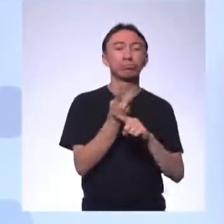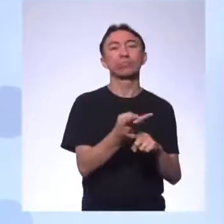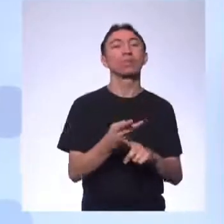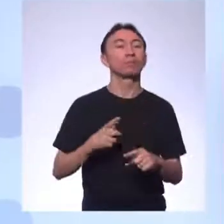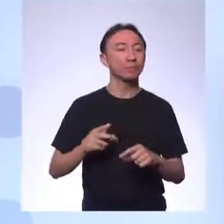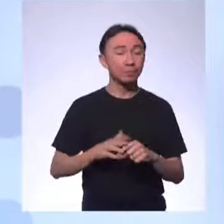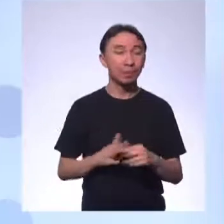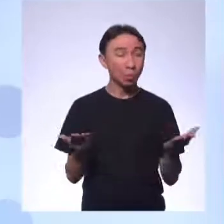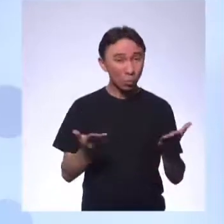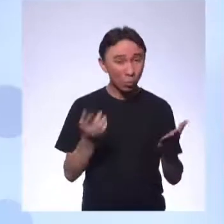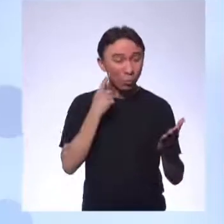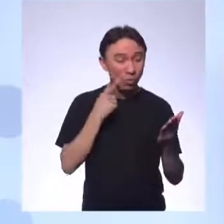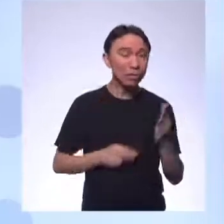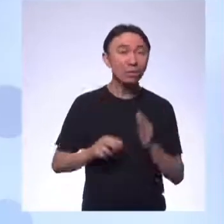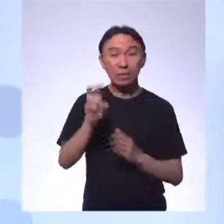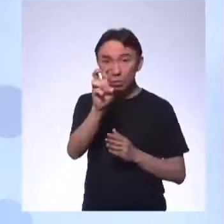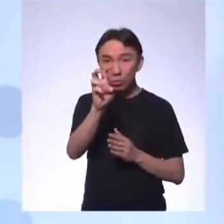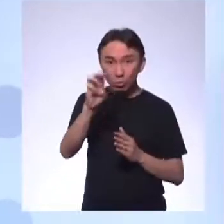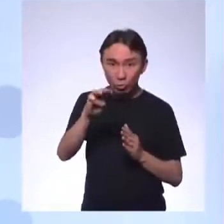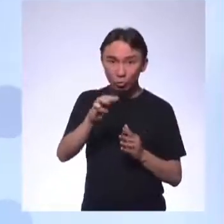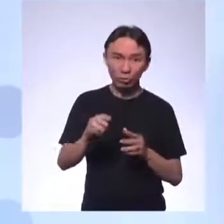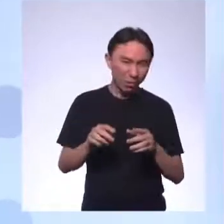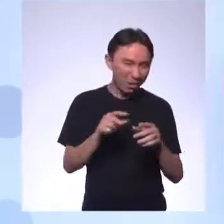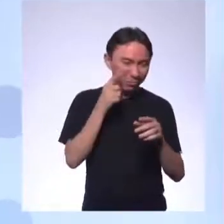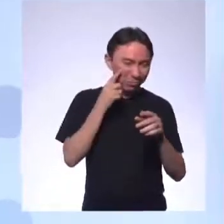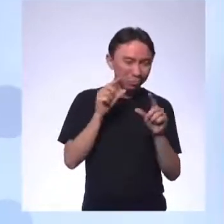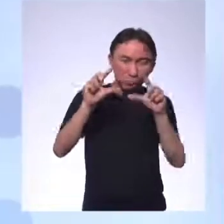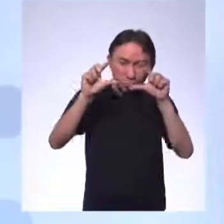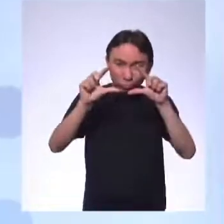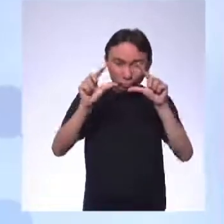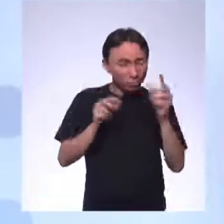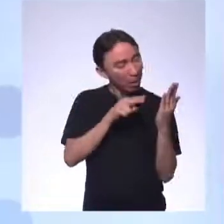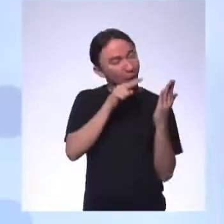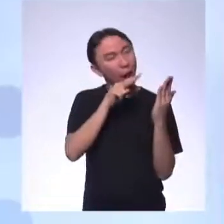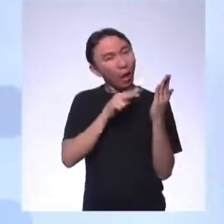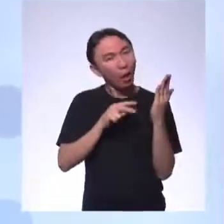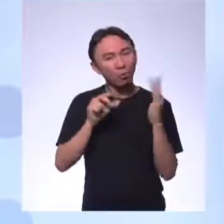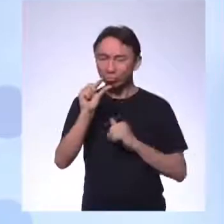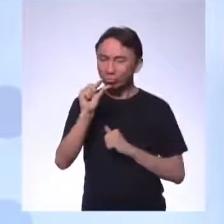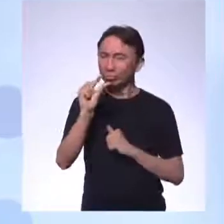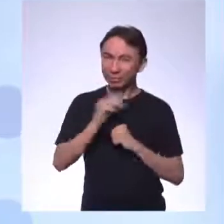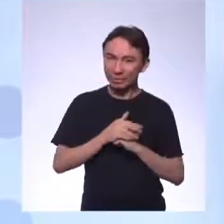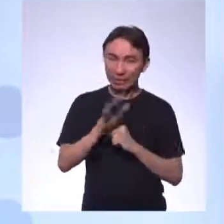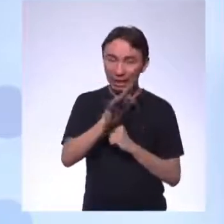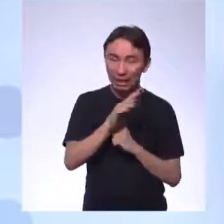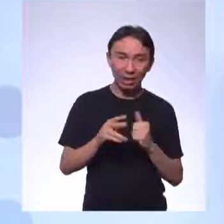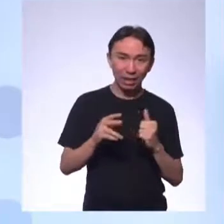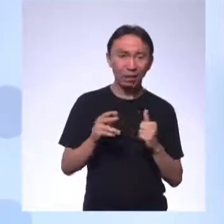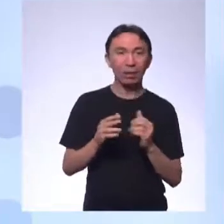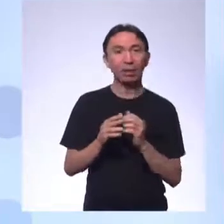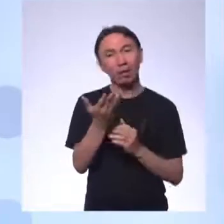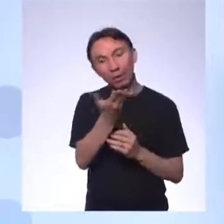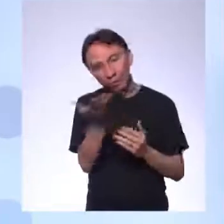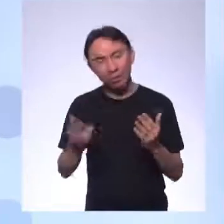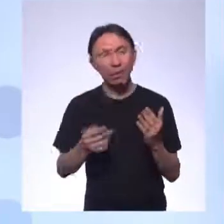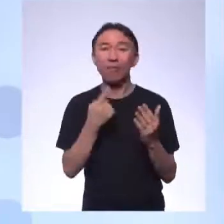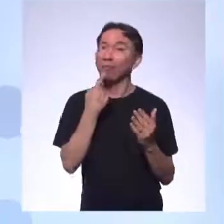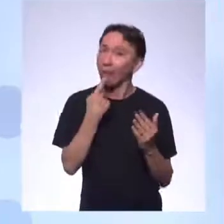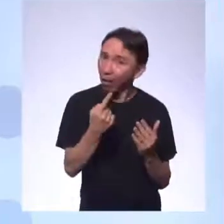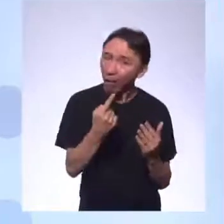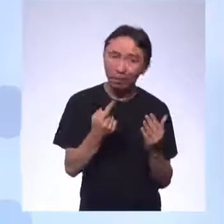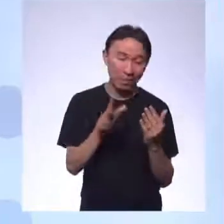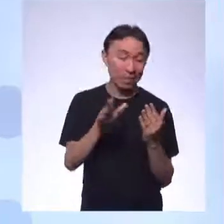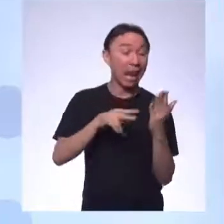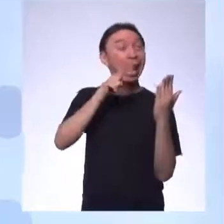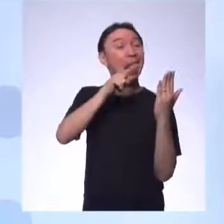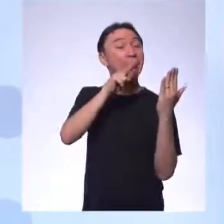gente ler um trechinho do livro 5 Minutos. É claro, a gente não vamos conseguir falar do livro inteiro, por favor, ler o livro inteiro. Falar a gente consegue, né? Agora,